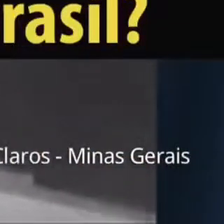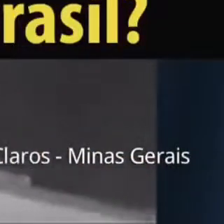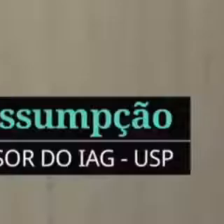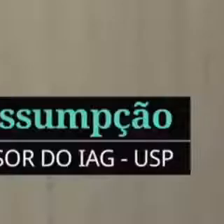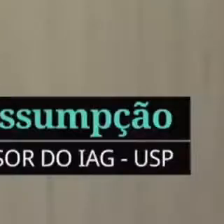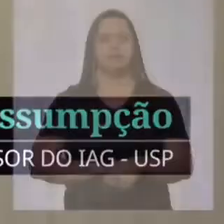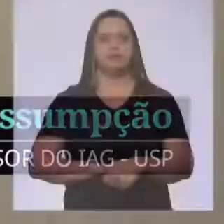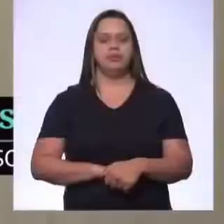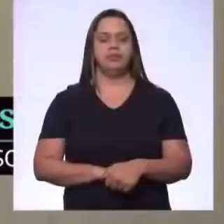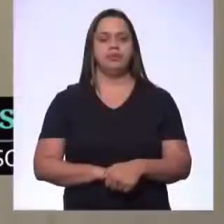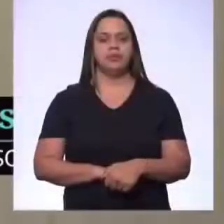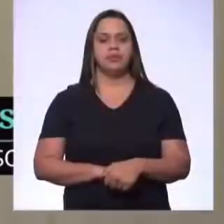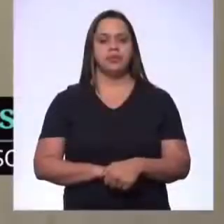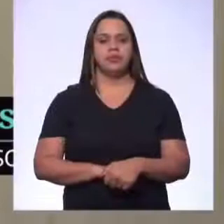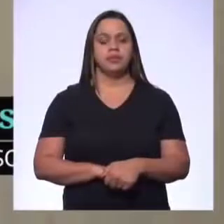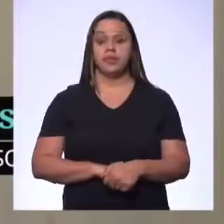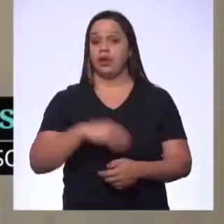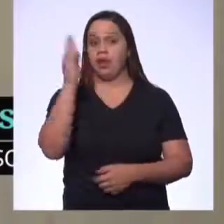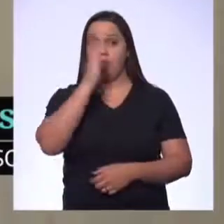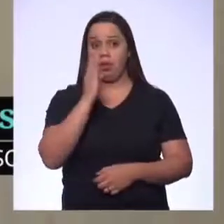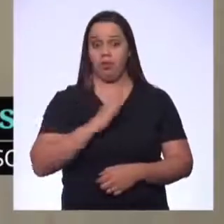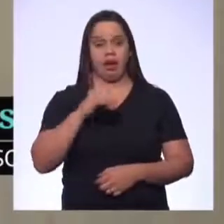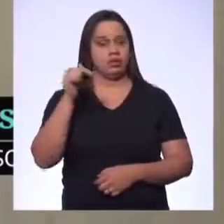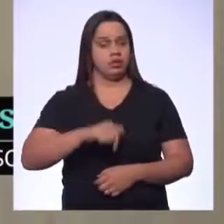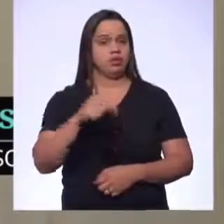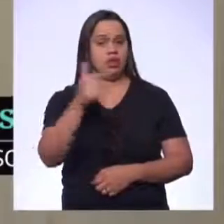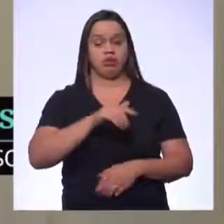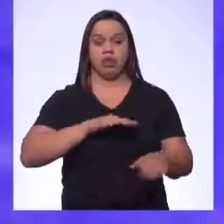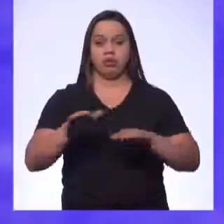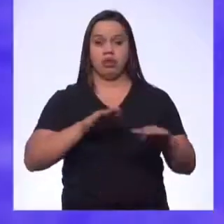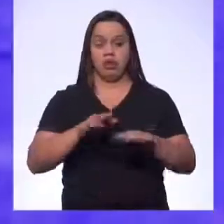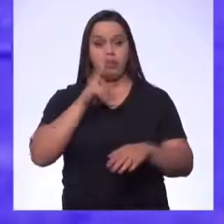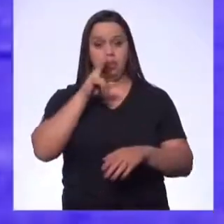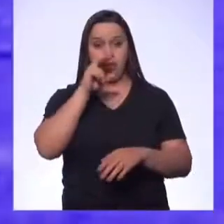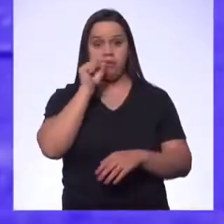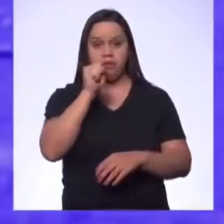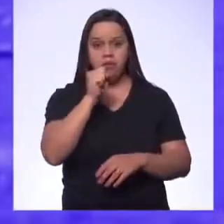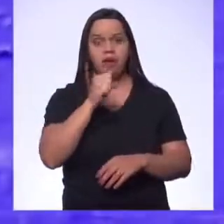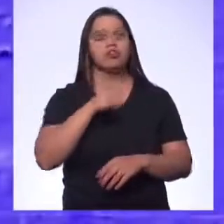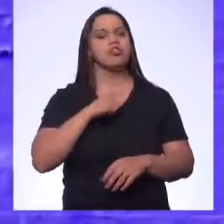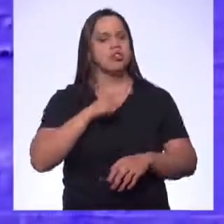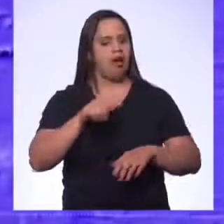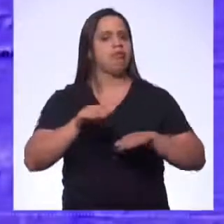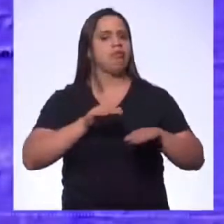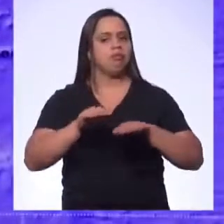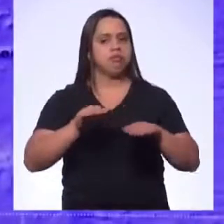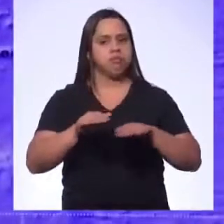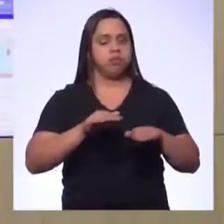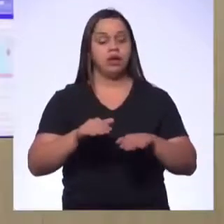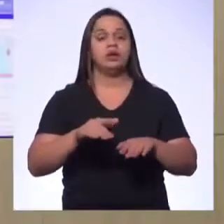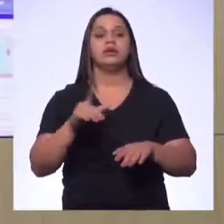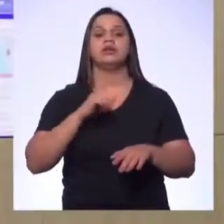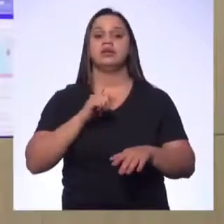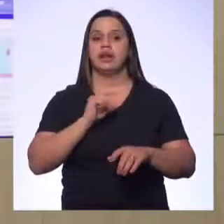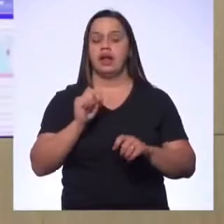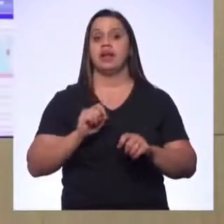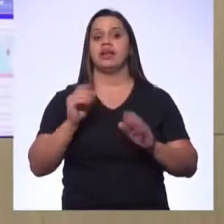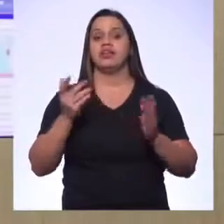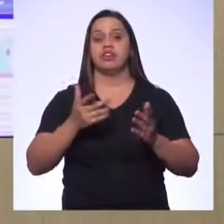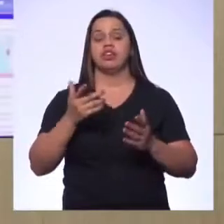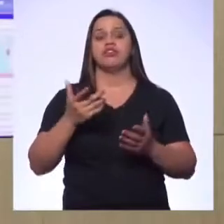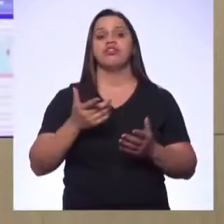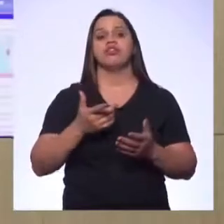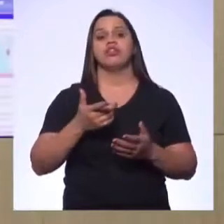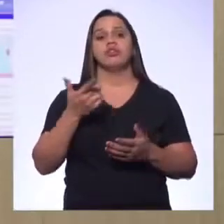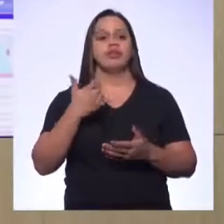O Brasil, apesar de não ter terremotos muito fortes, tem tremores de terra que são fortes o suficiente para